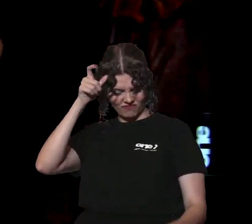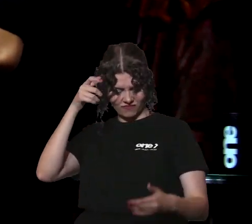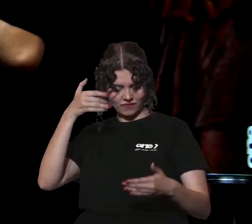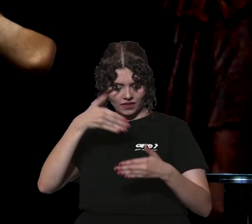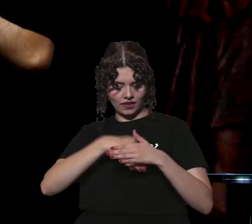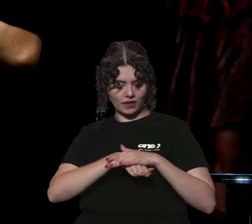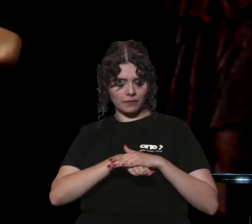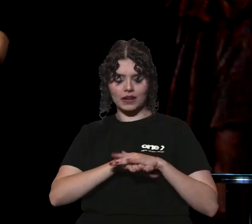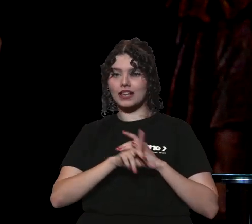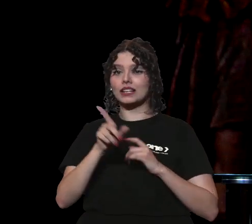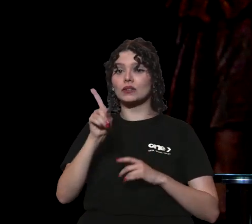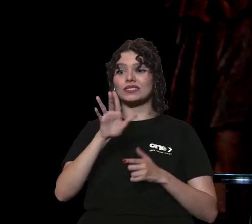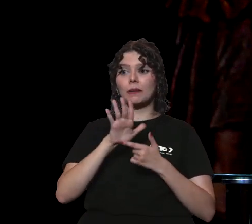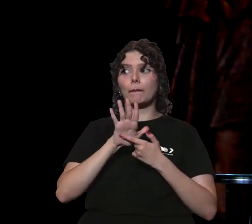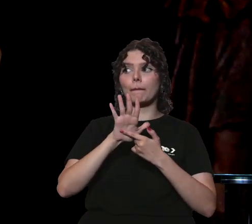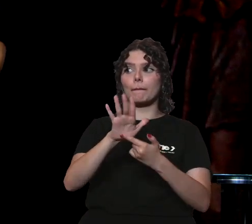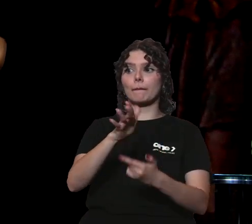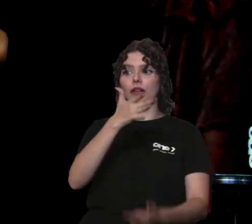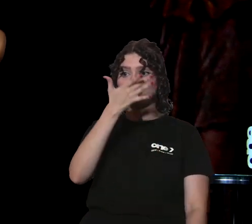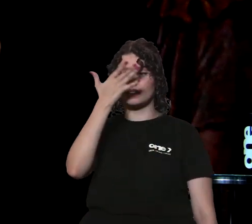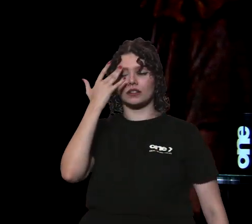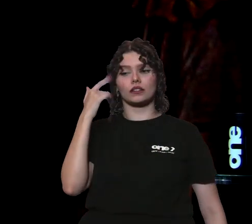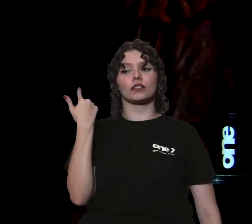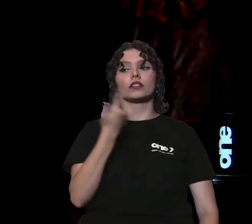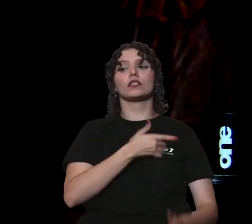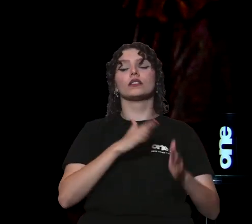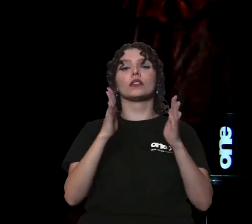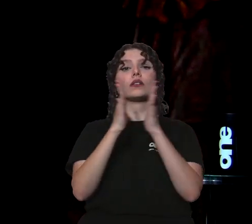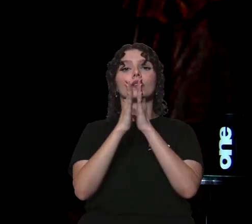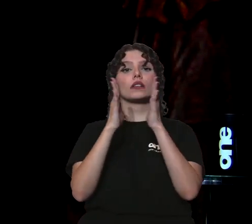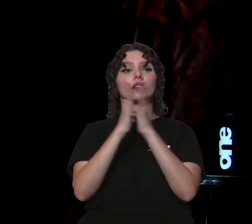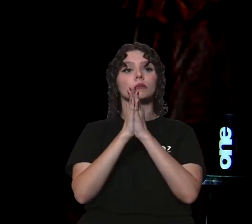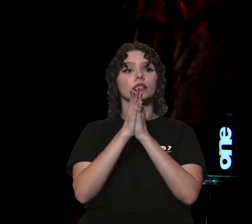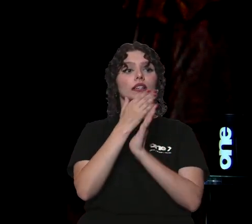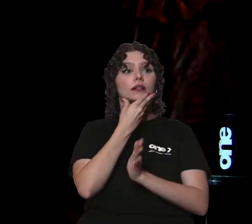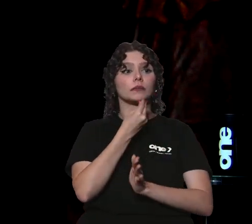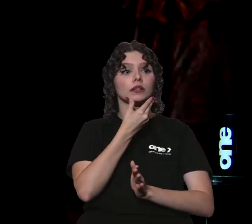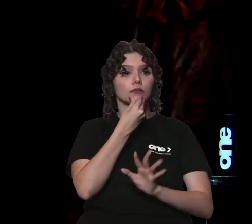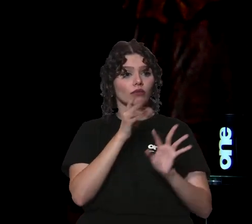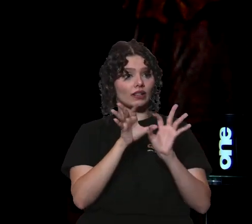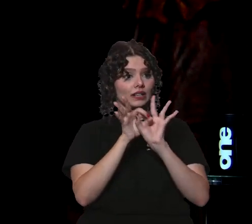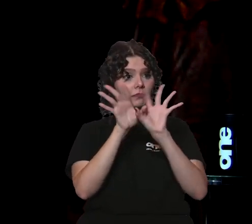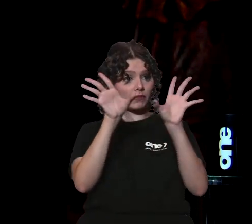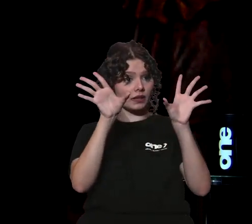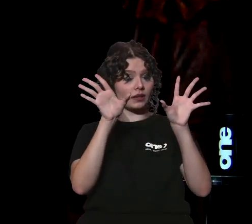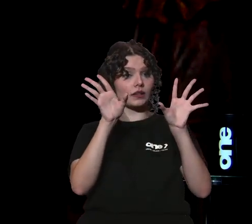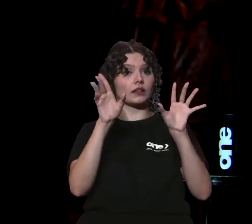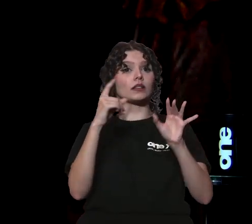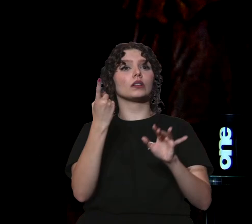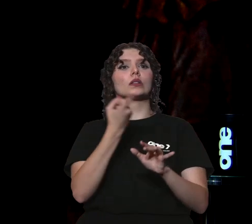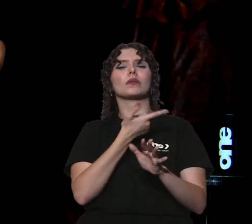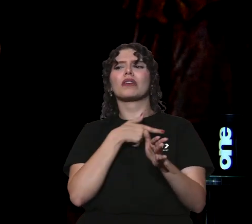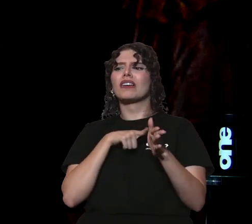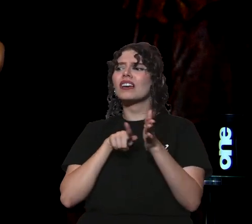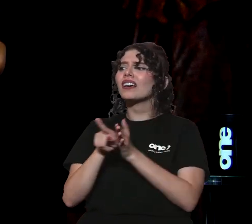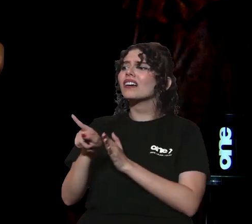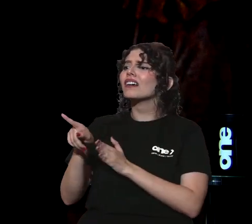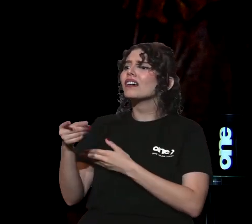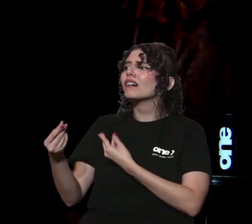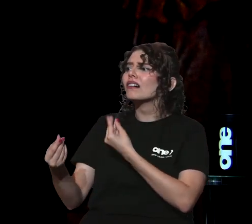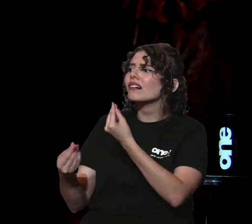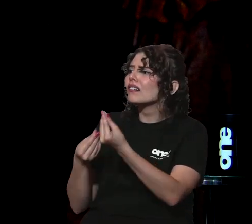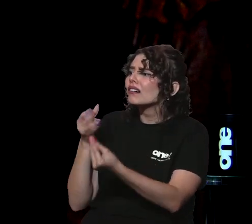ser exposto. Nós oramos, ele foi liberto. E aí a gente começou a perguntar, cara, como que